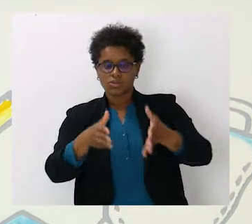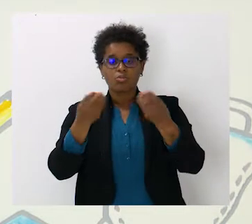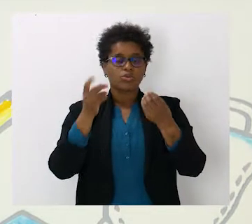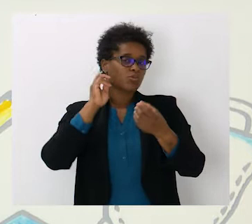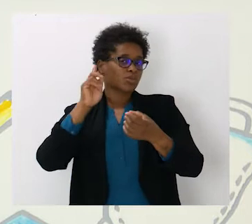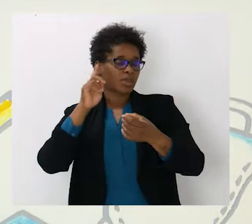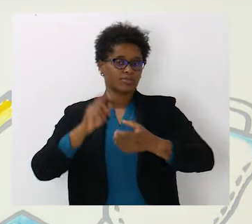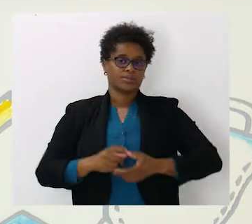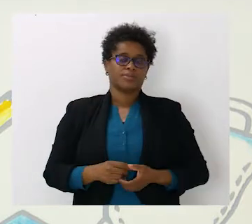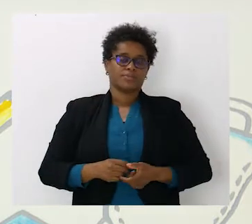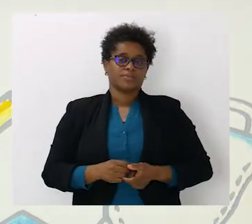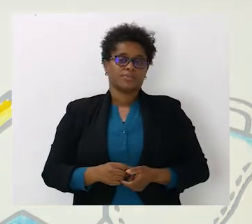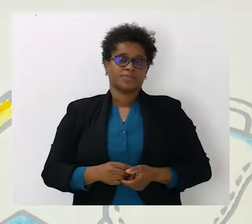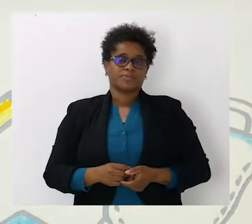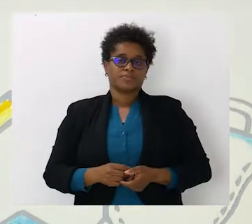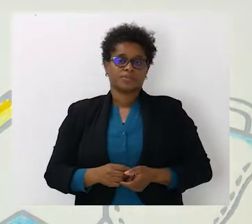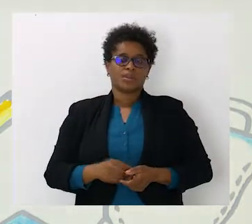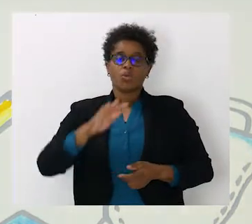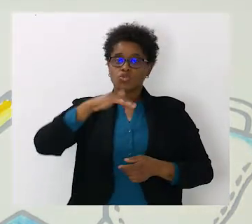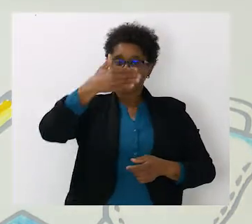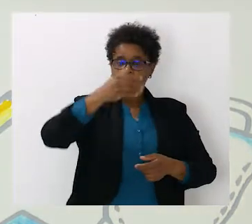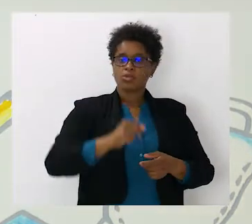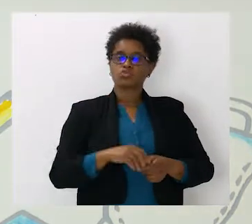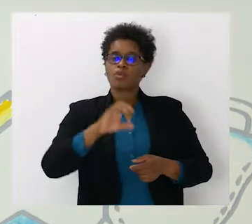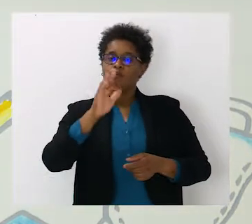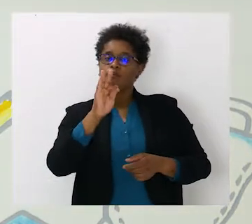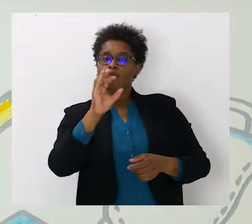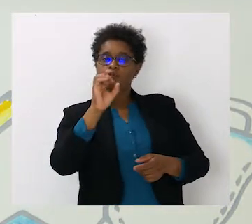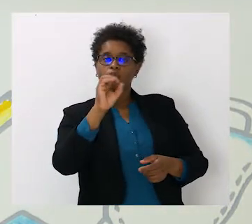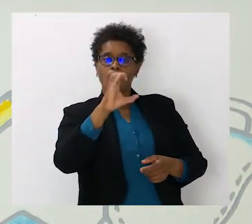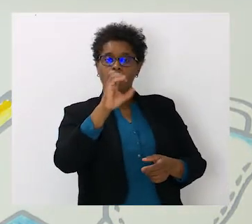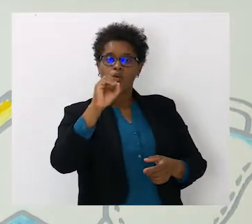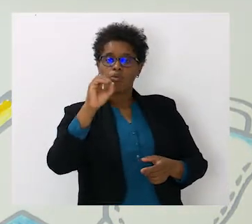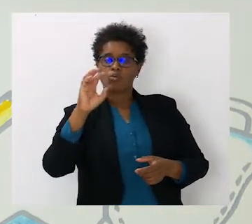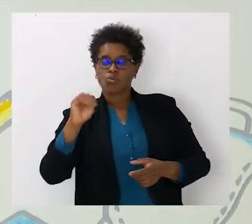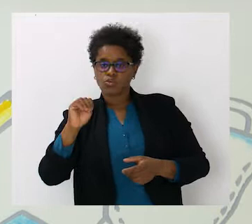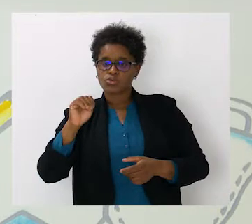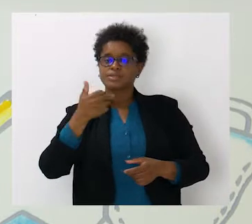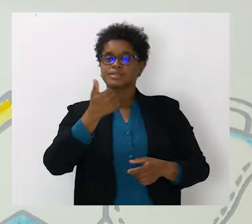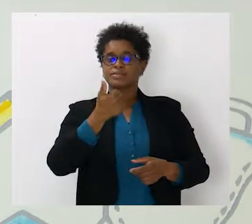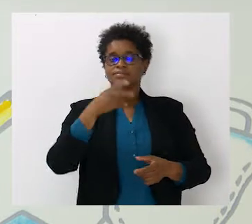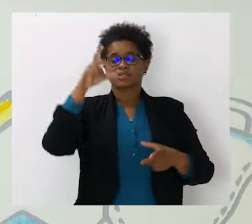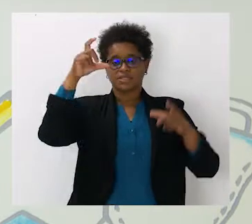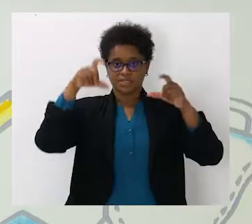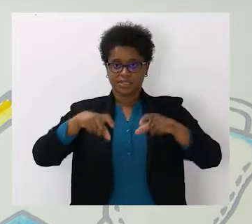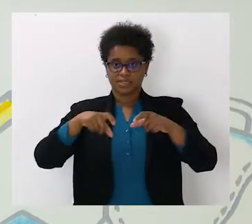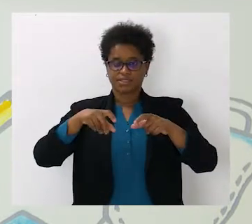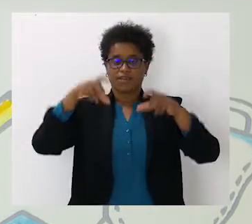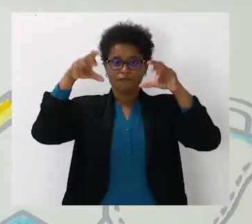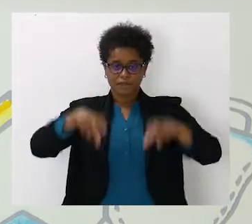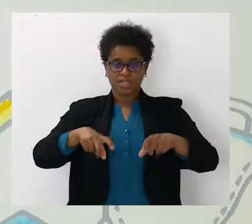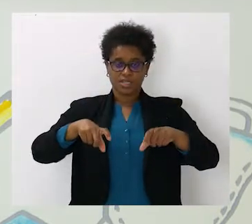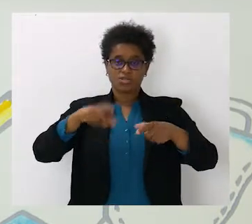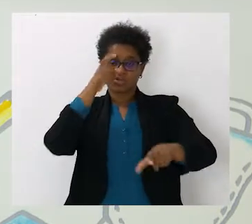Muito importante. Os primeiros focos de sedentarização ou